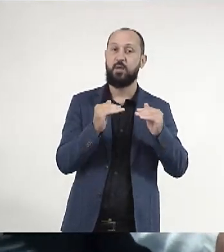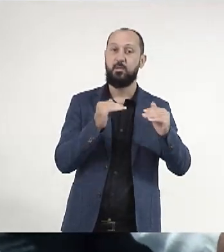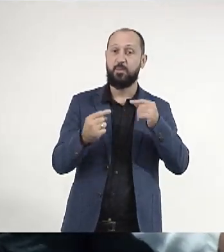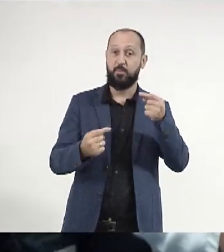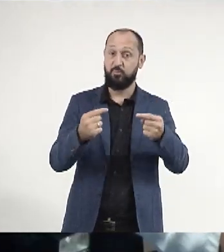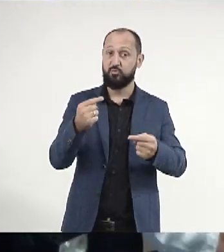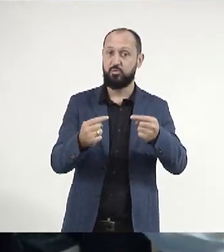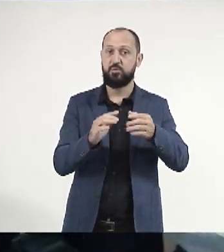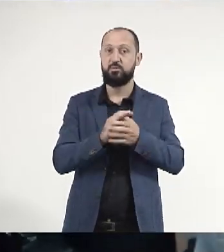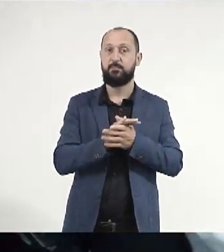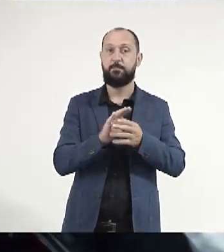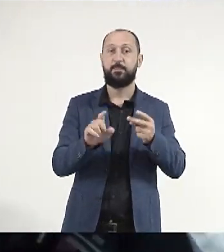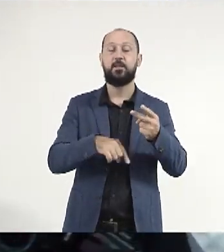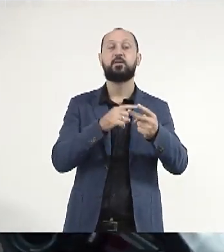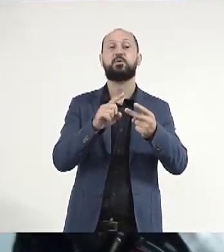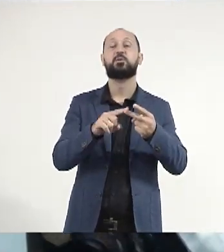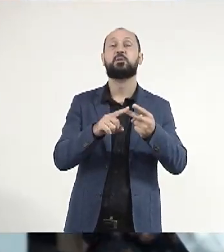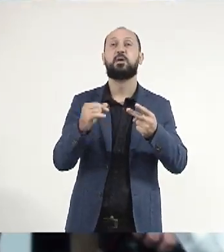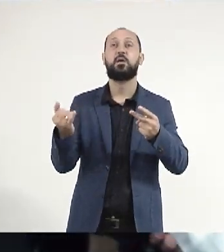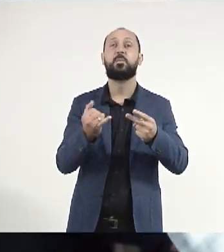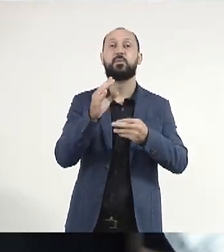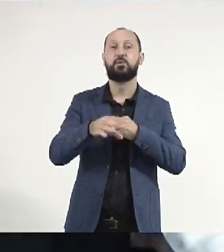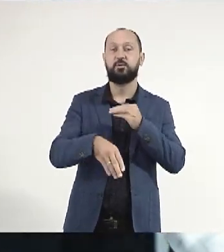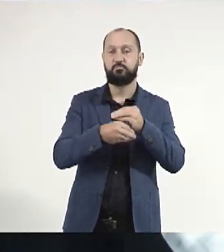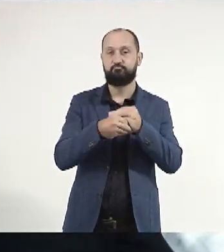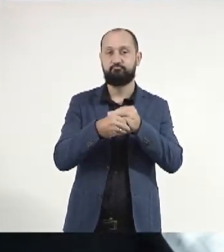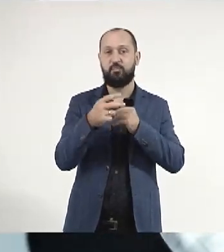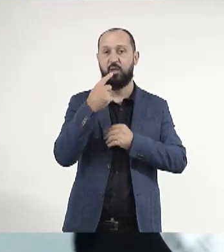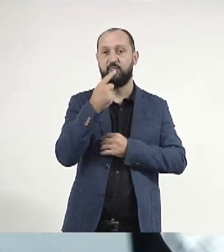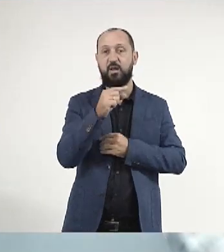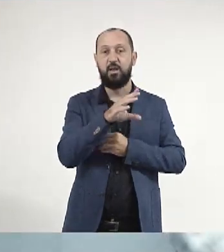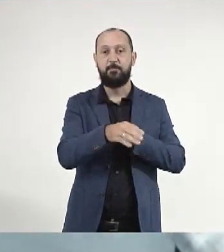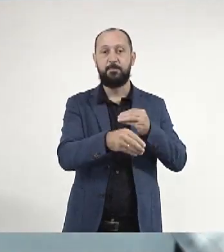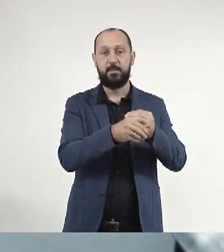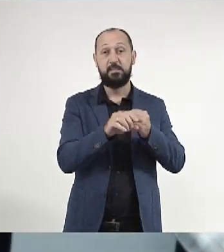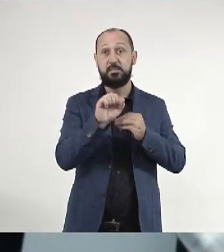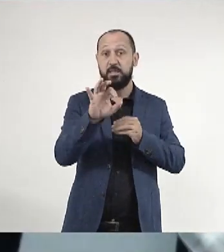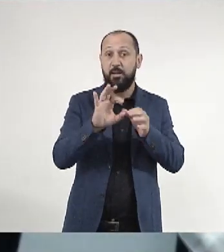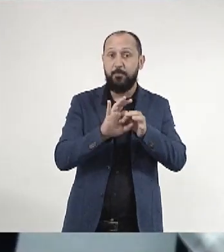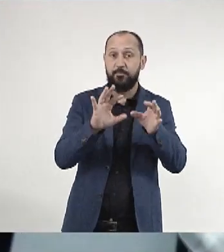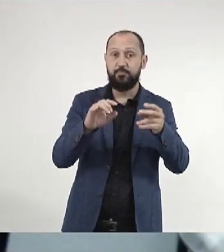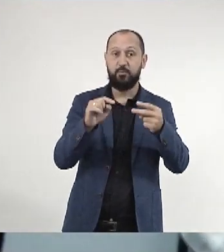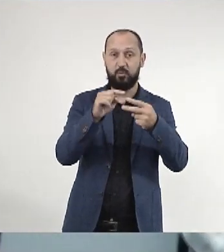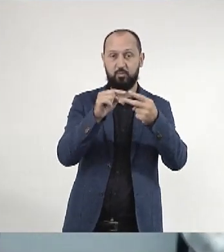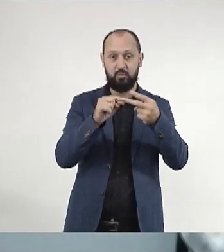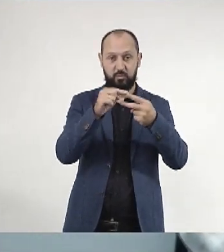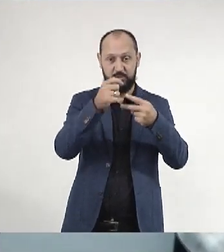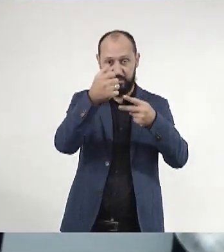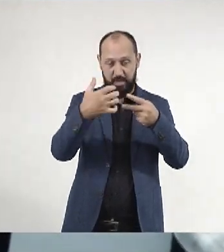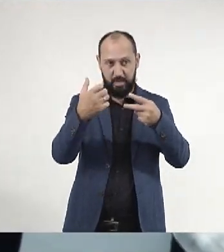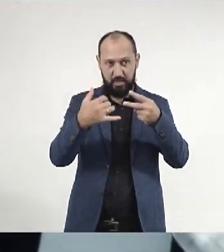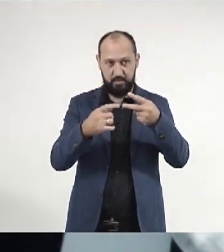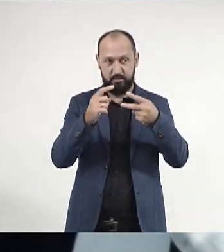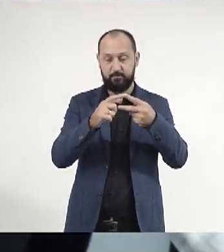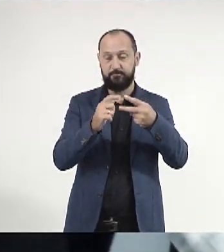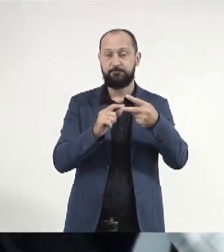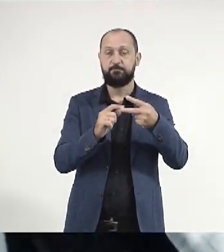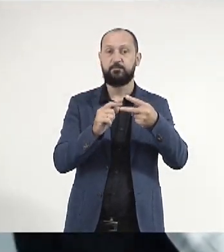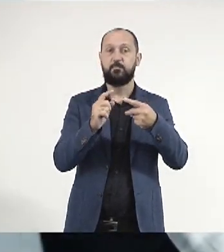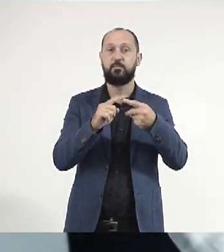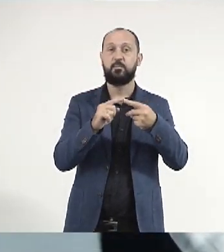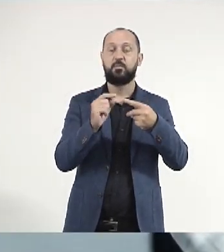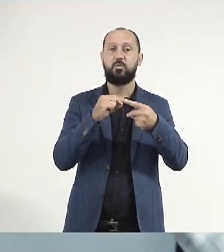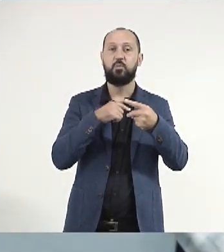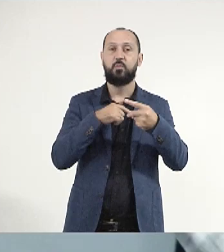também. Segundo, é importante acrescentar no pronunciamento, se Vossa Excelência me permitir, dois aspectos. O